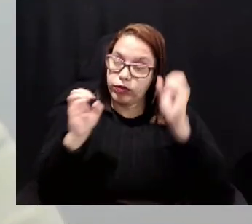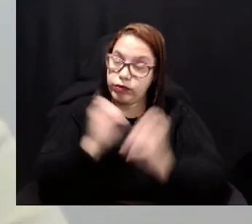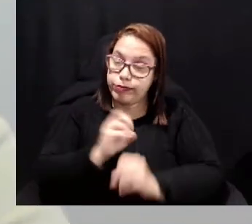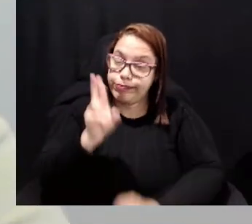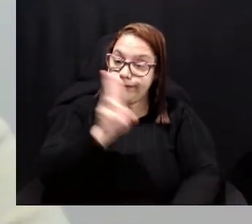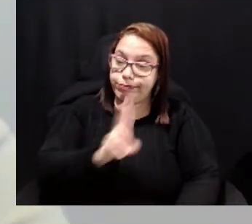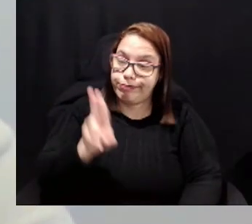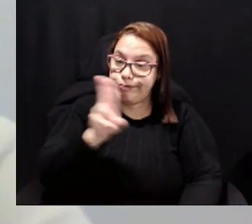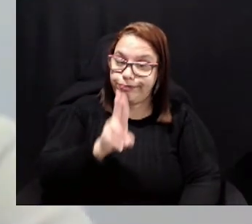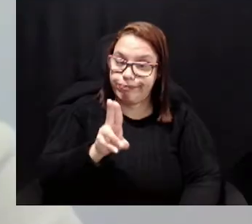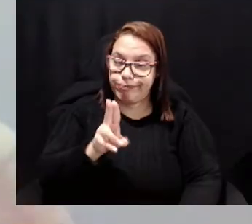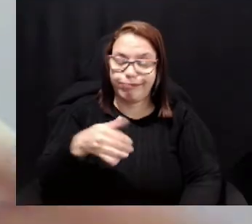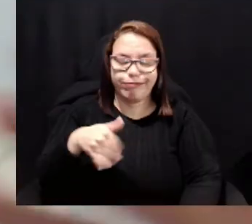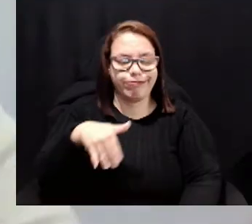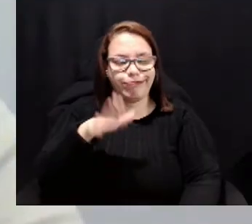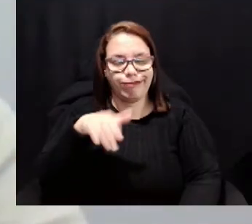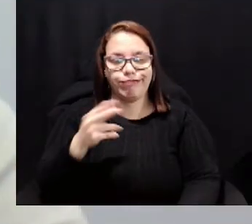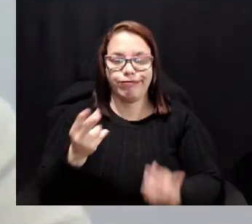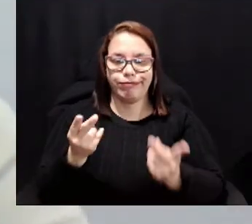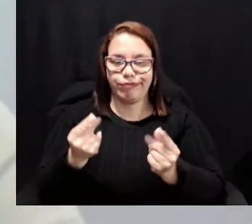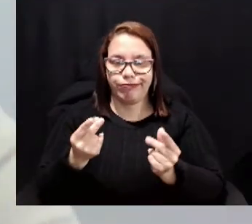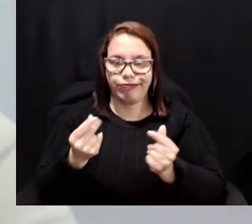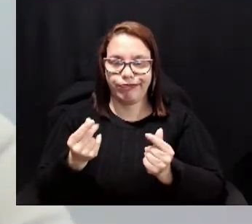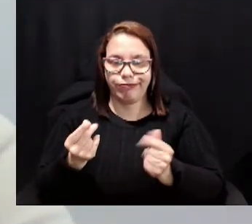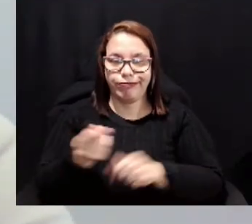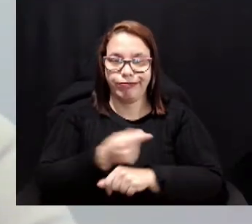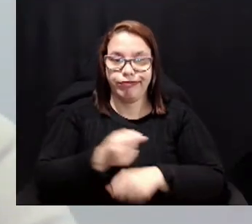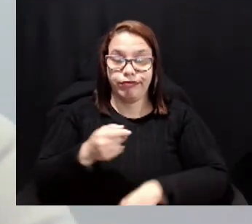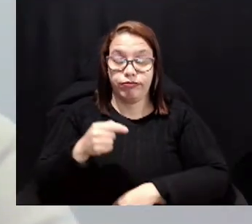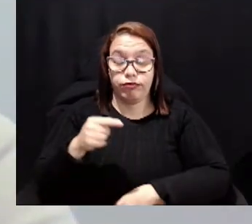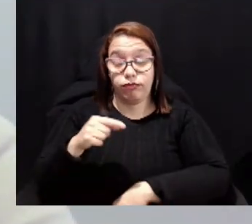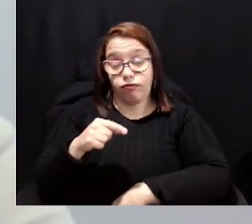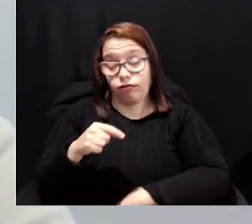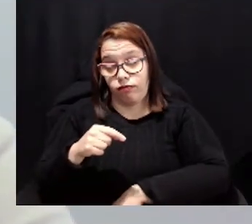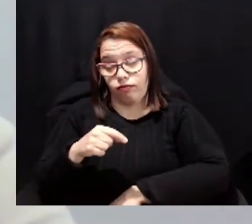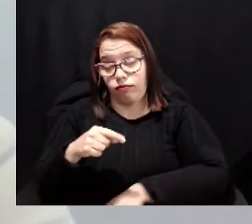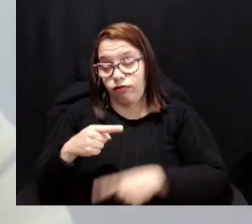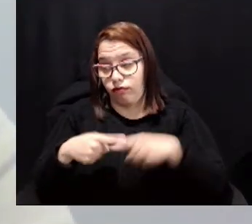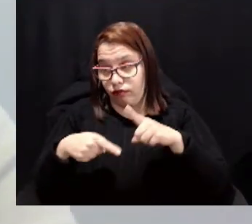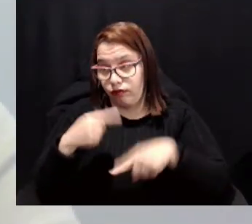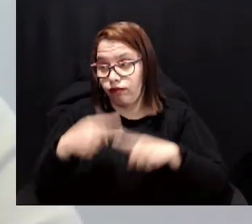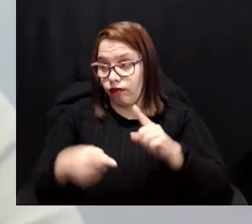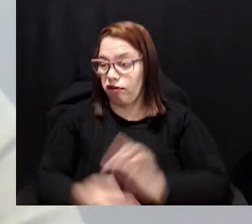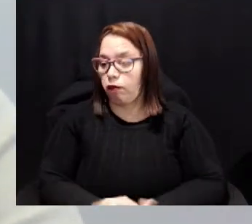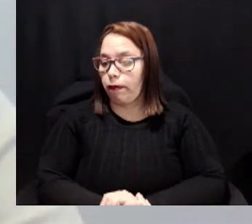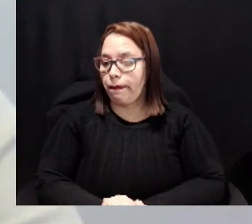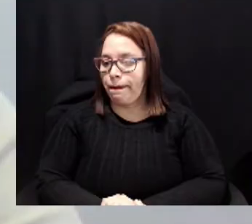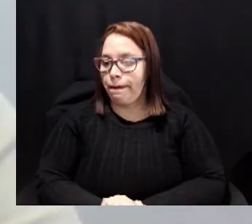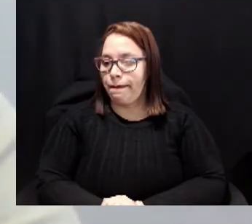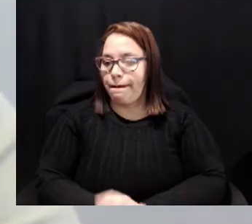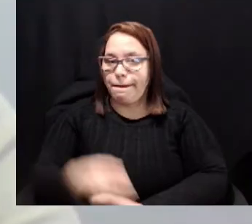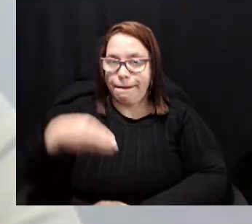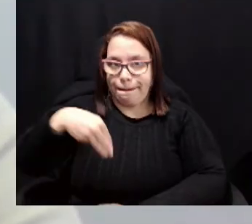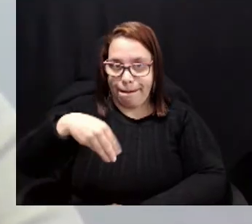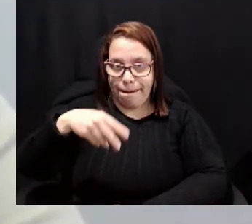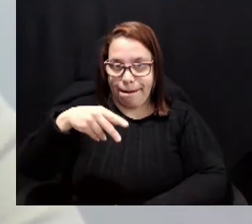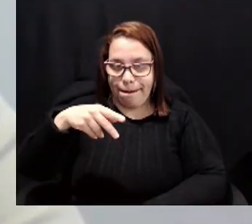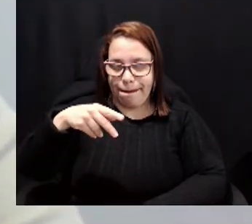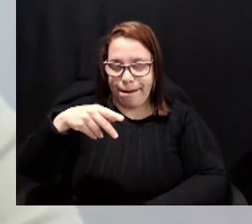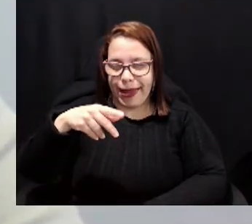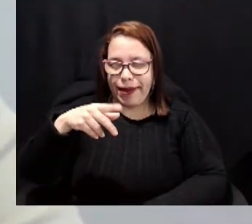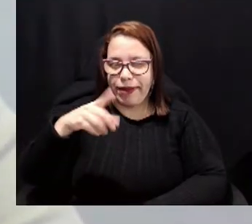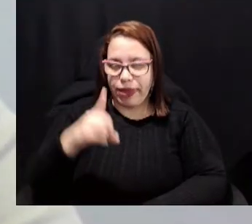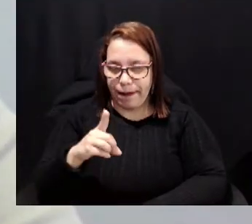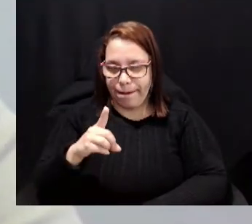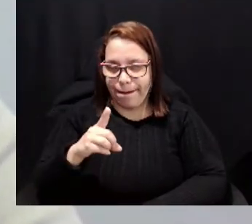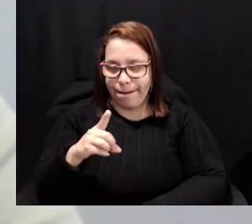vai usufruir o máximo o valor econômico daquele material. Então, na MD, esse